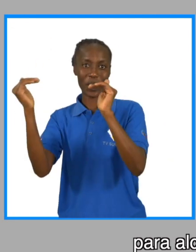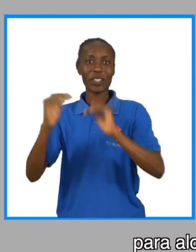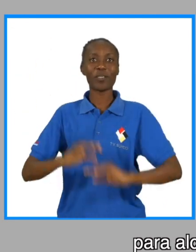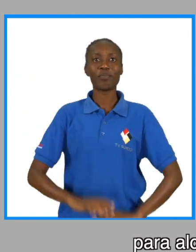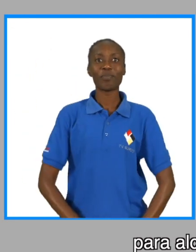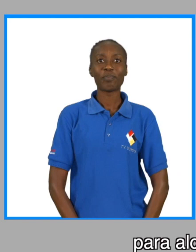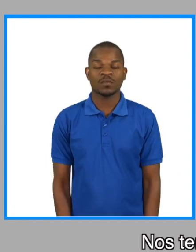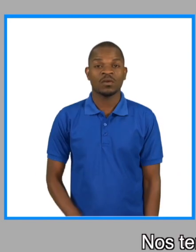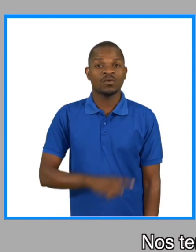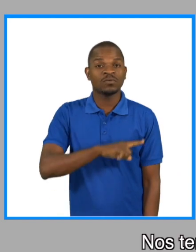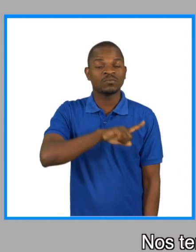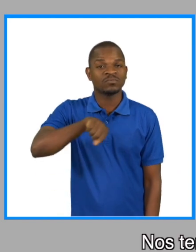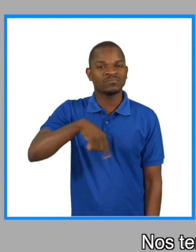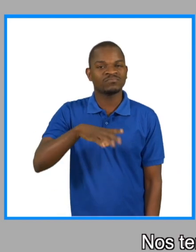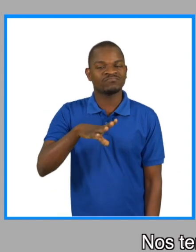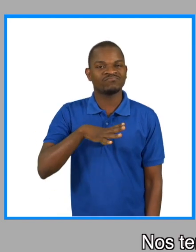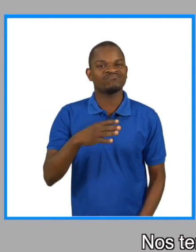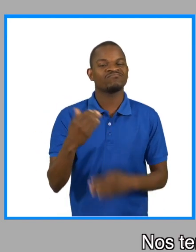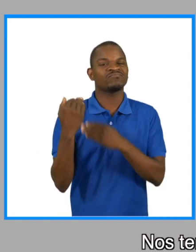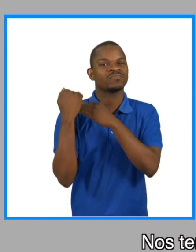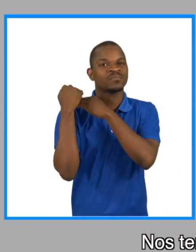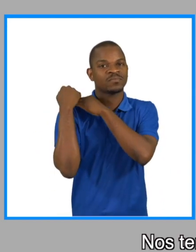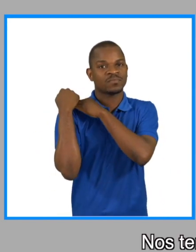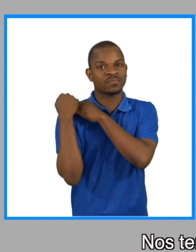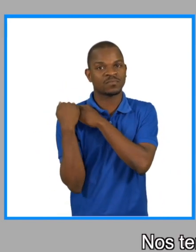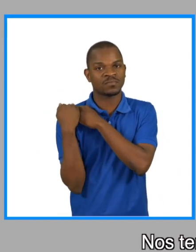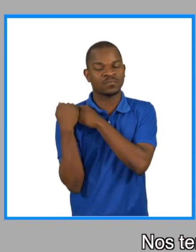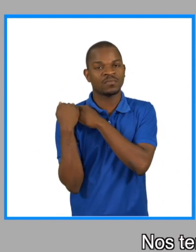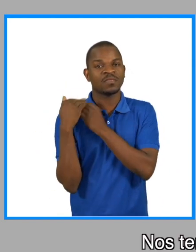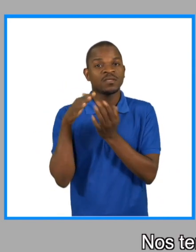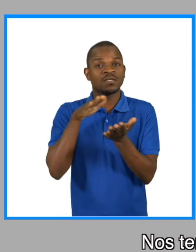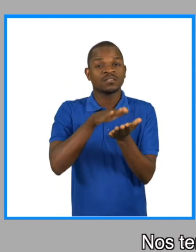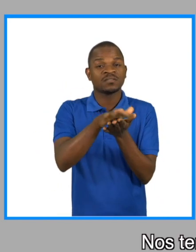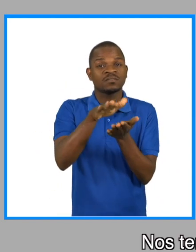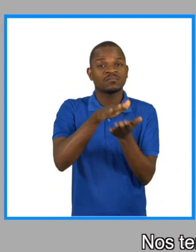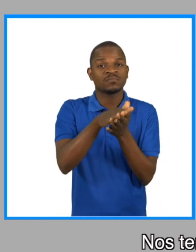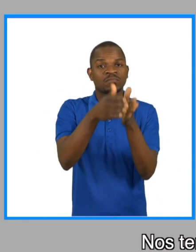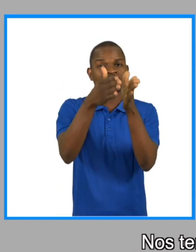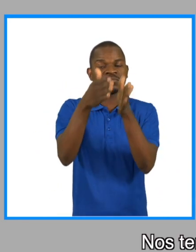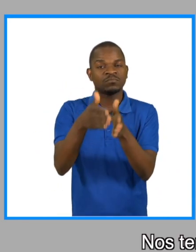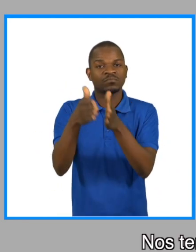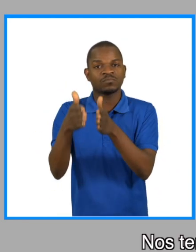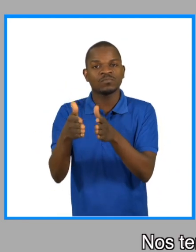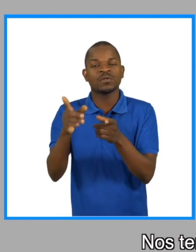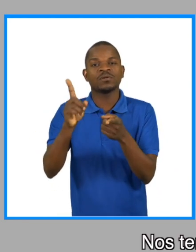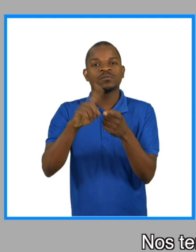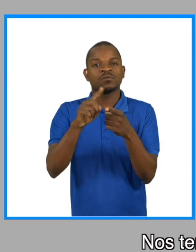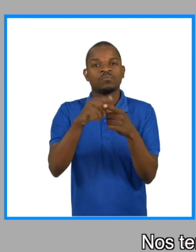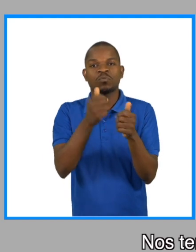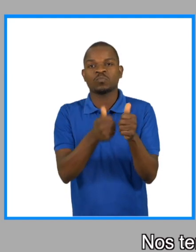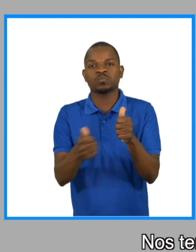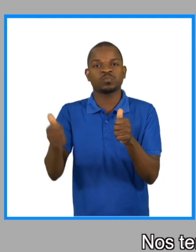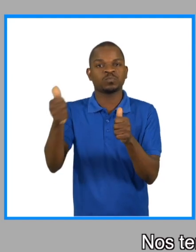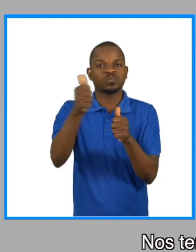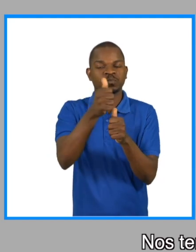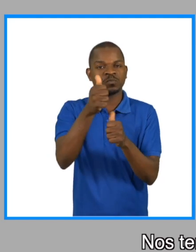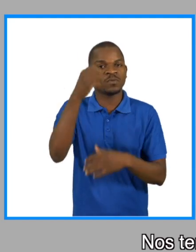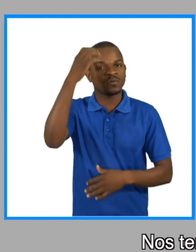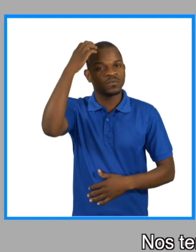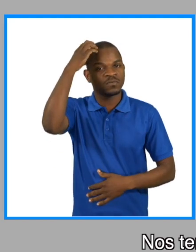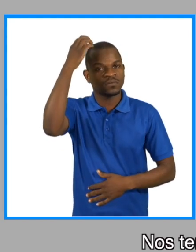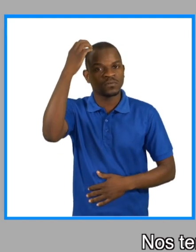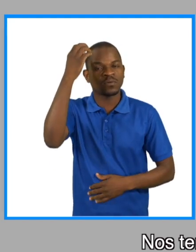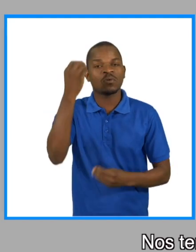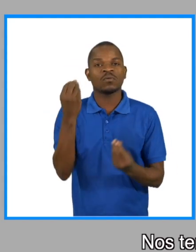objetivos. Nós temos a tarefa de sensibilizar tanto as comunidades